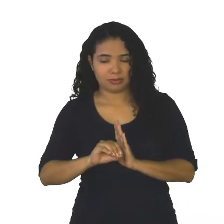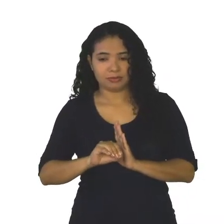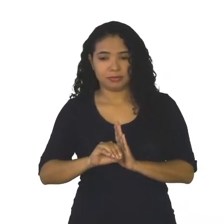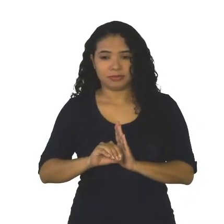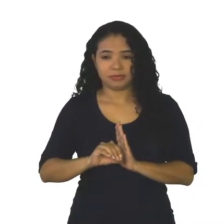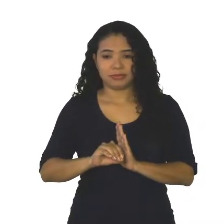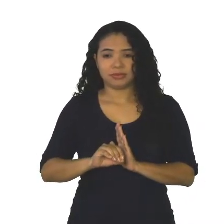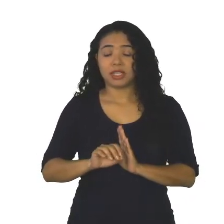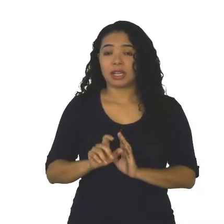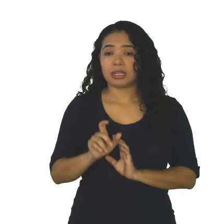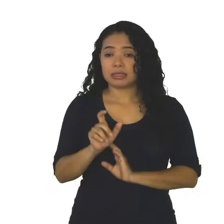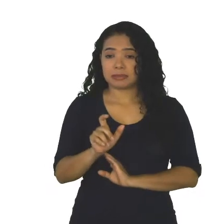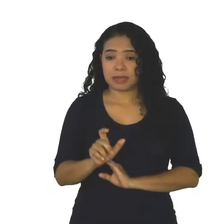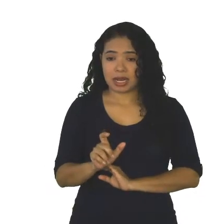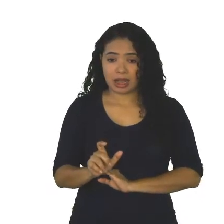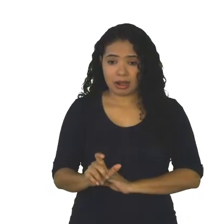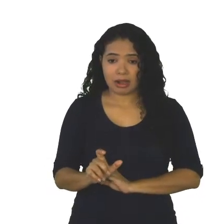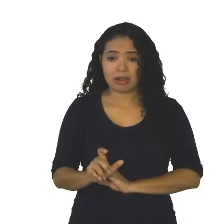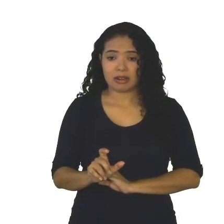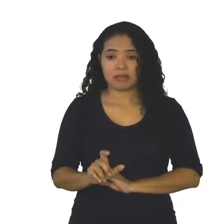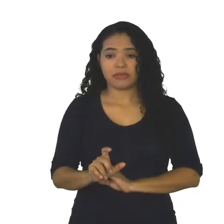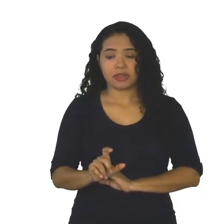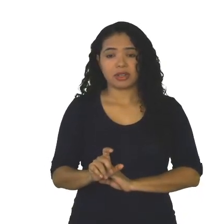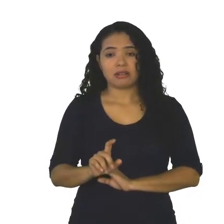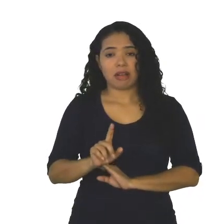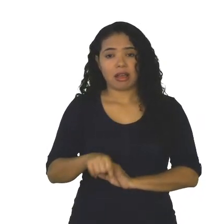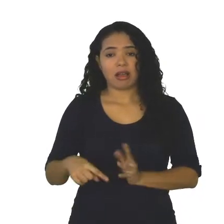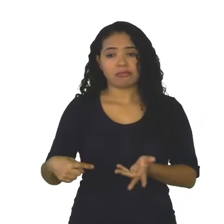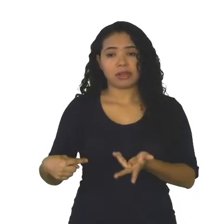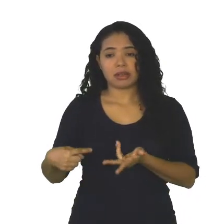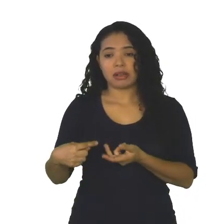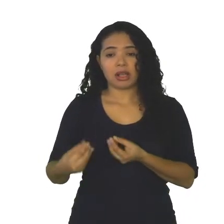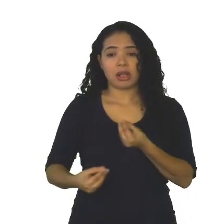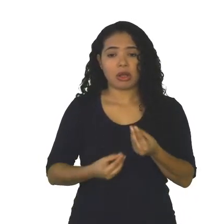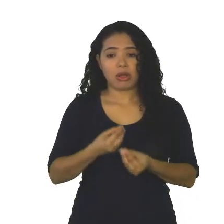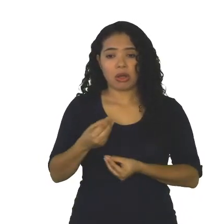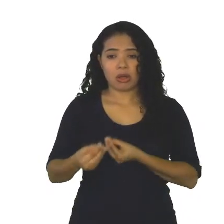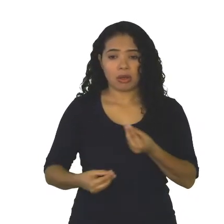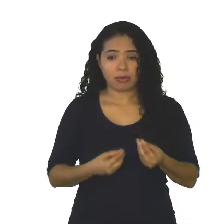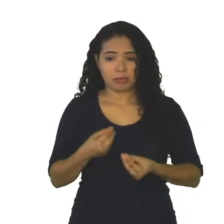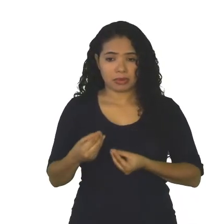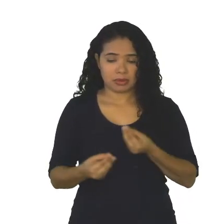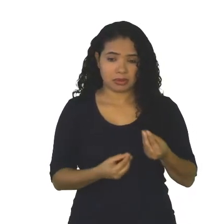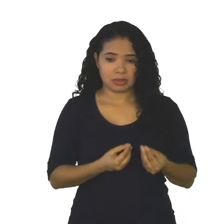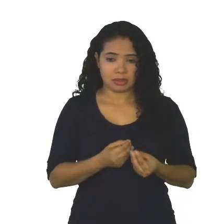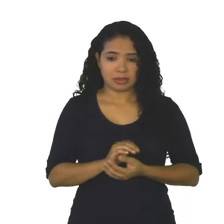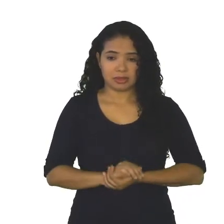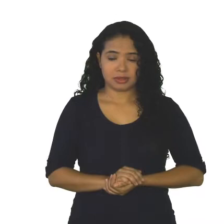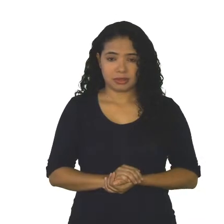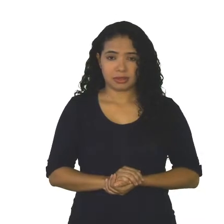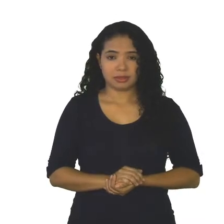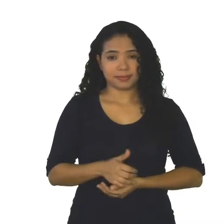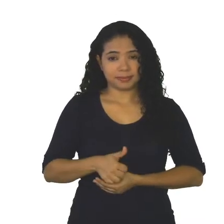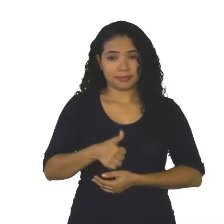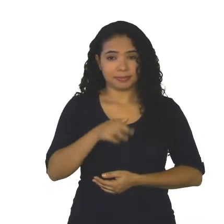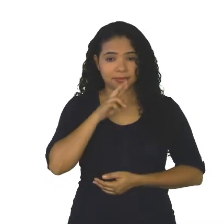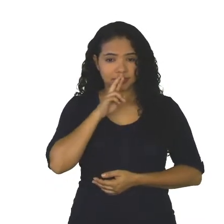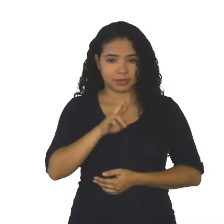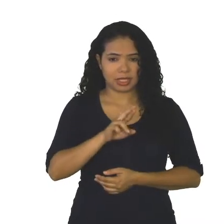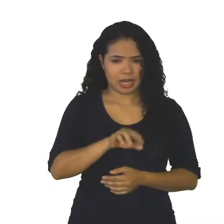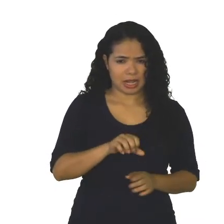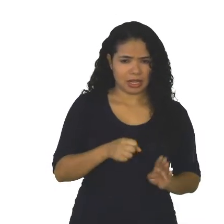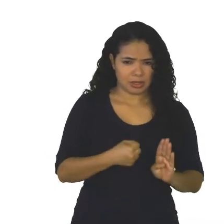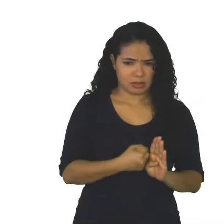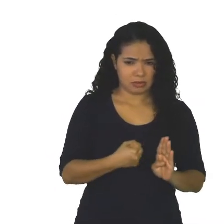As palavras destacadas são classificadas como: primeira resposta,